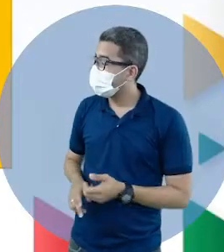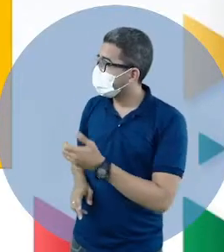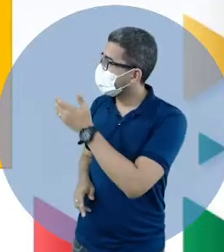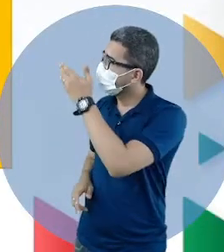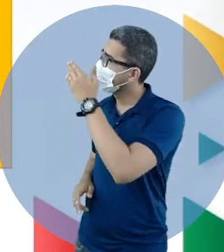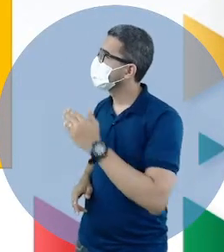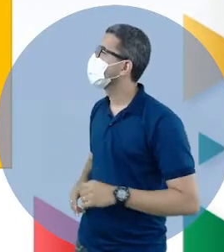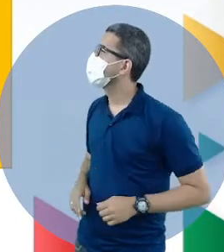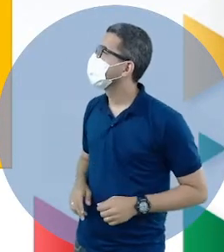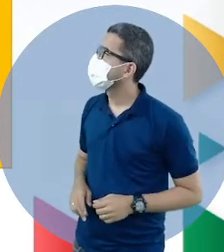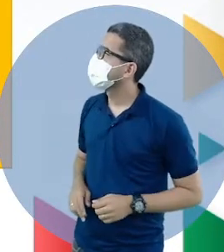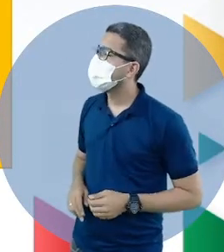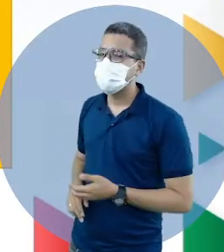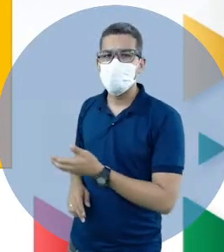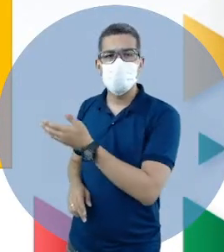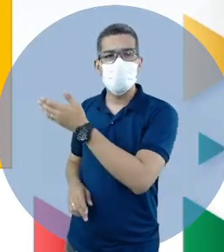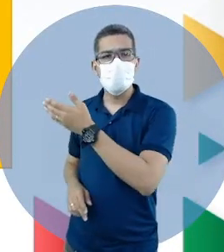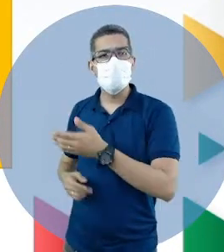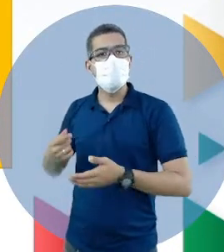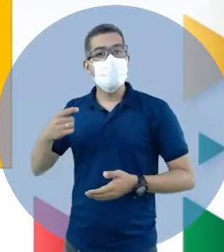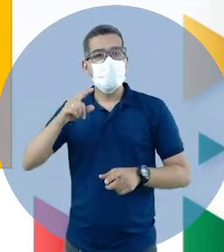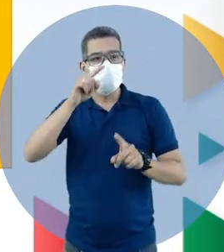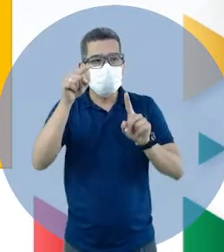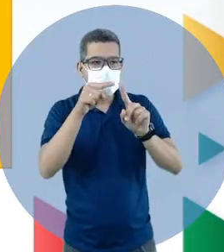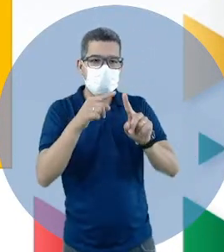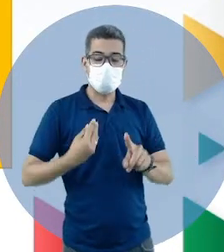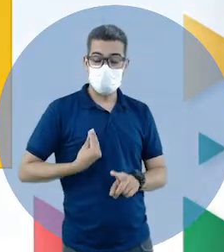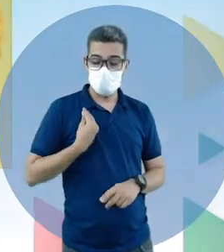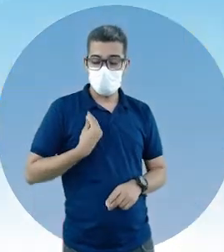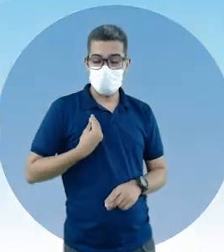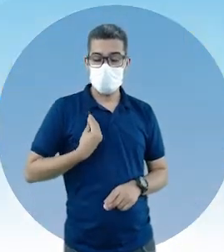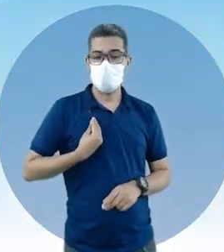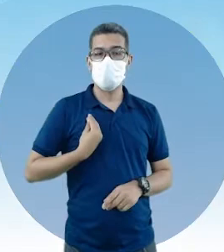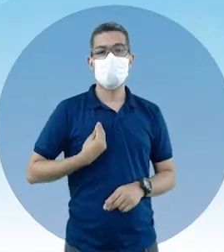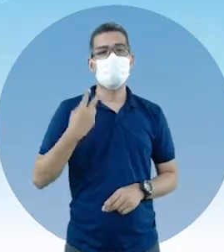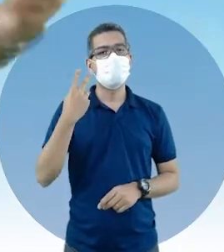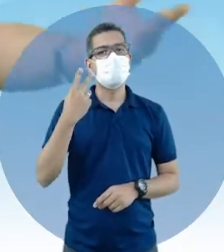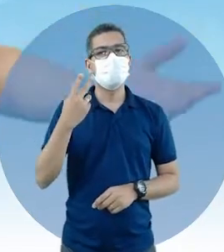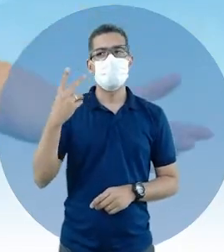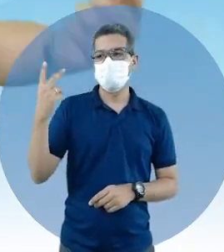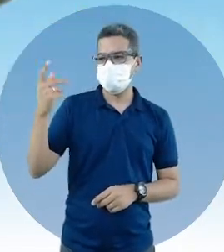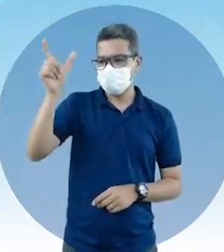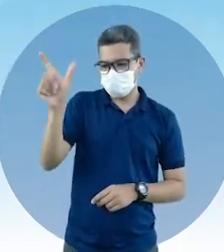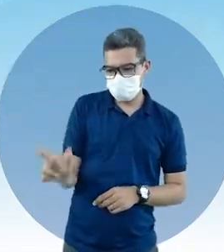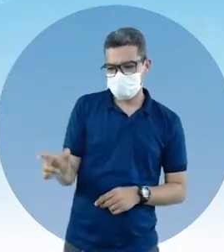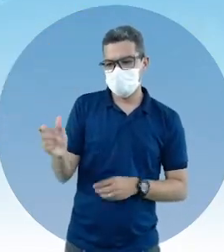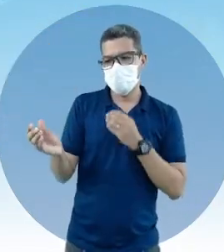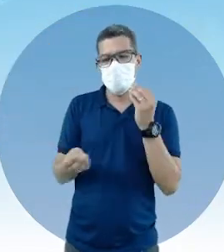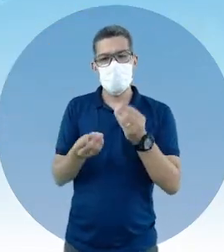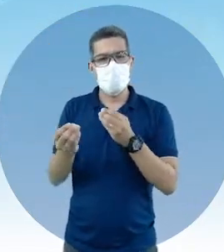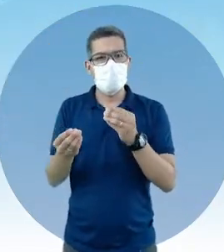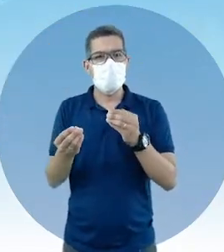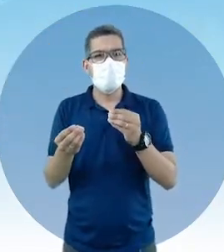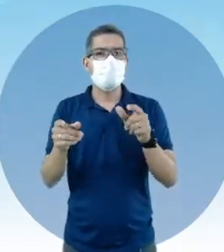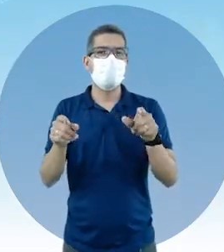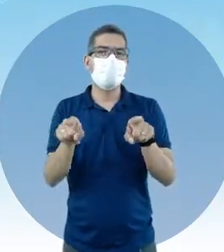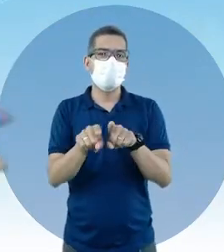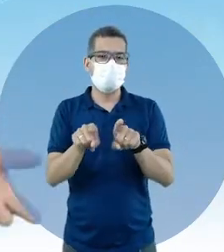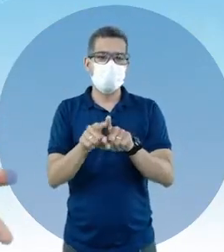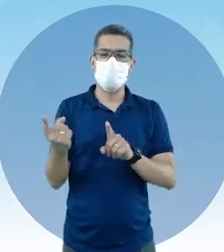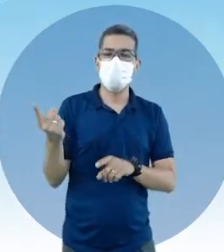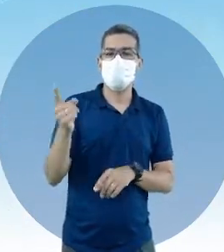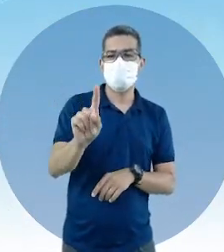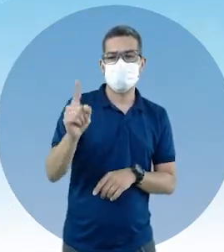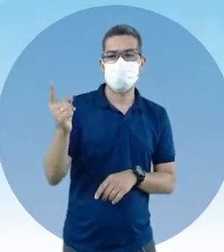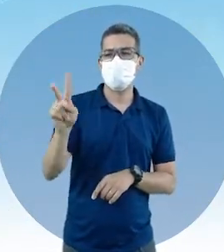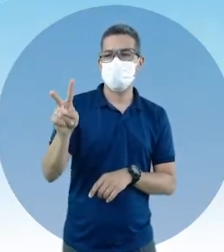seu objetivo de vida, a sua postura de vida, a dele e de tantos outros que foram aqui, certo?